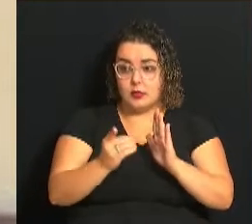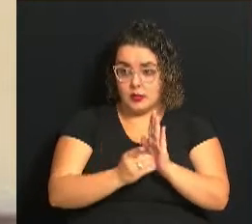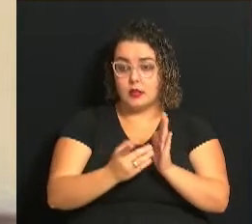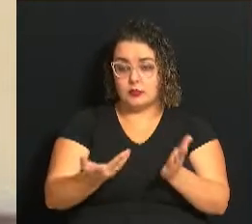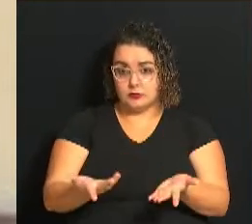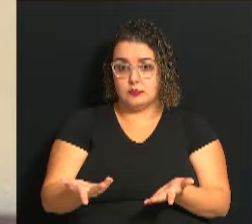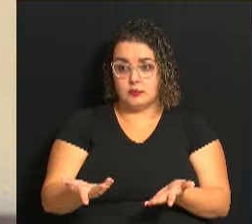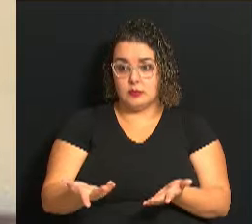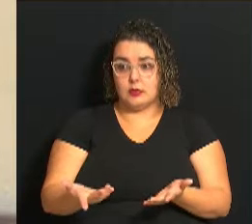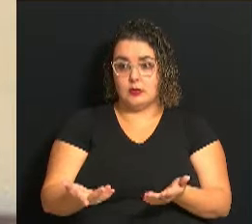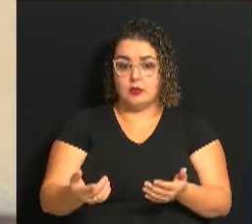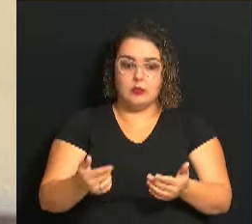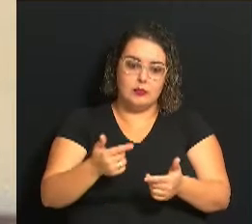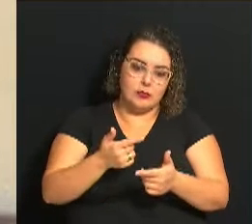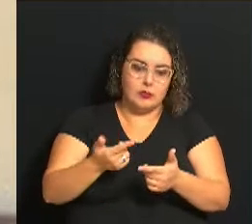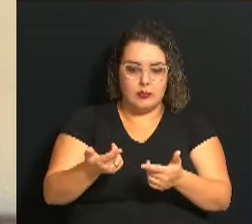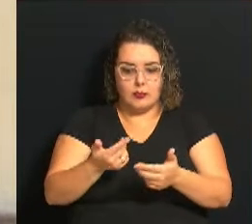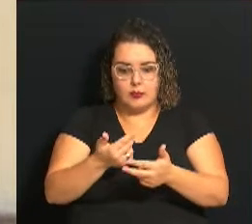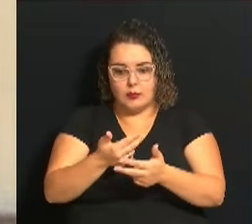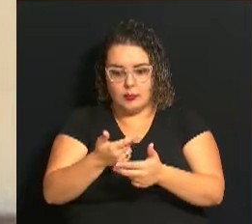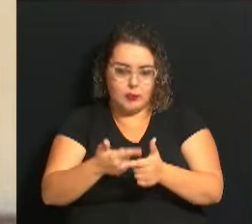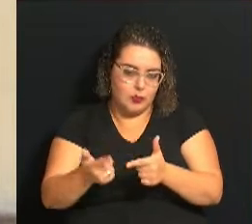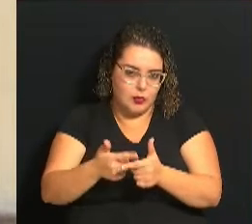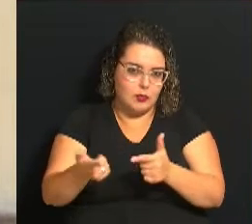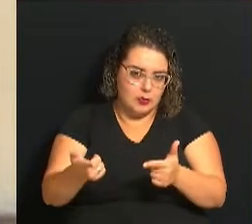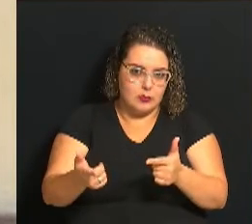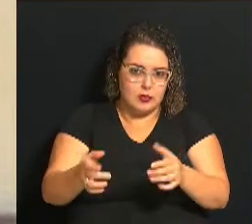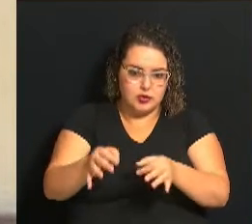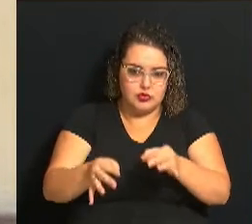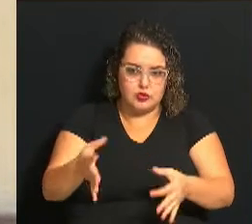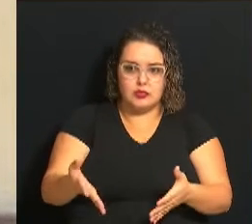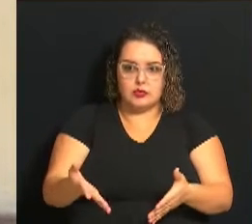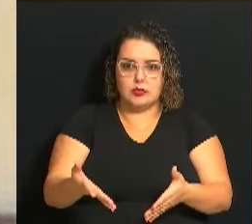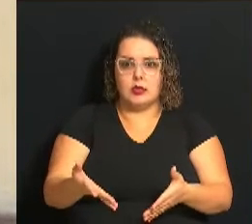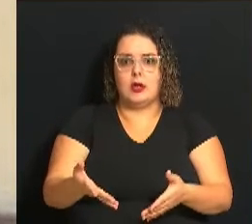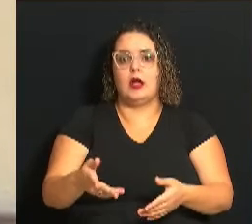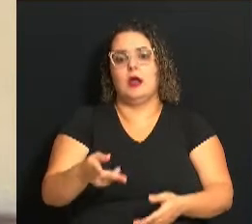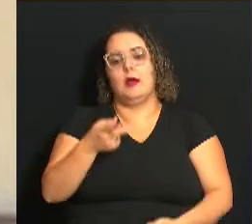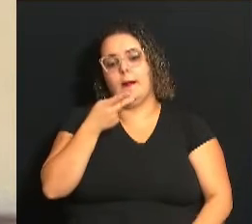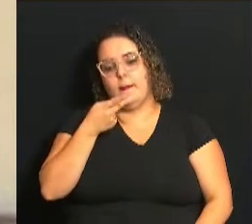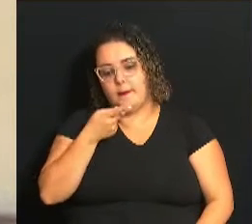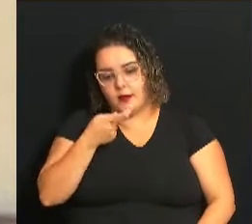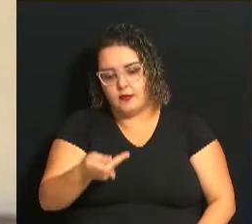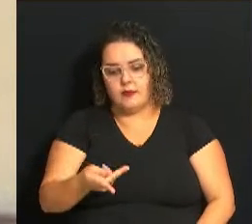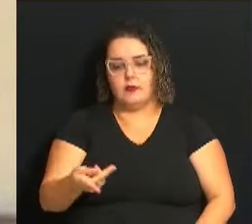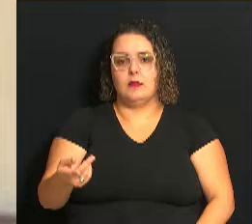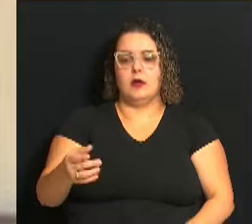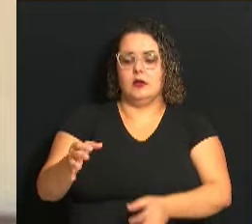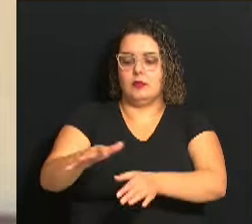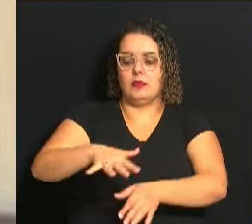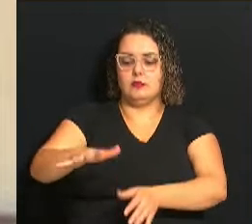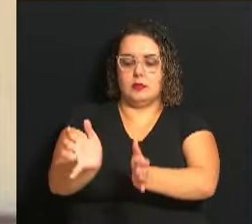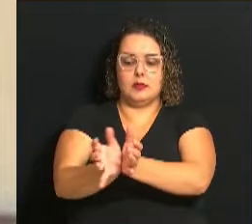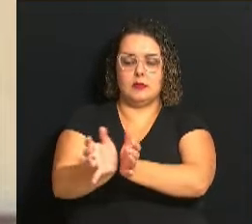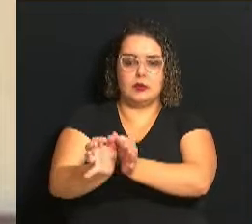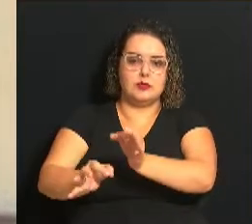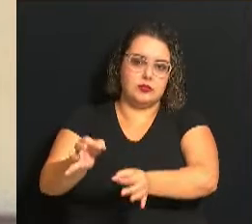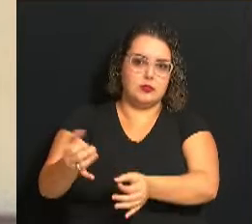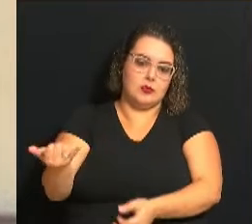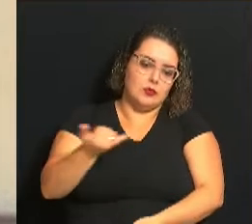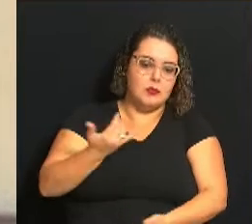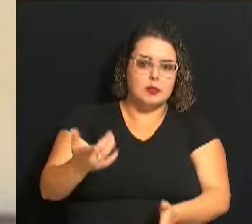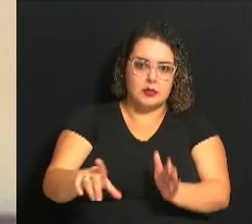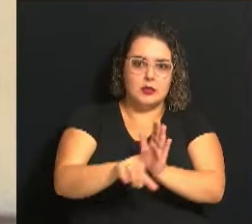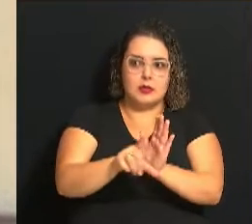questões legais, o jurídico nosso informou que deveria ser via lei, fizemos as alterações necessárias e propomos ao Legislativo essa mudança, né,